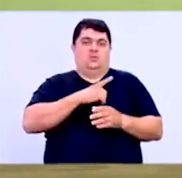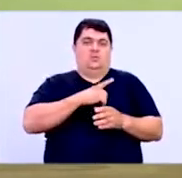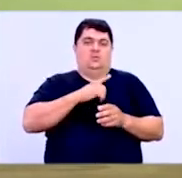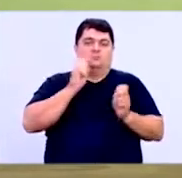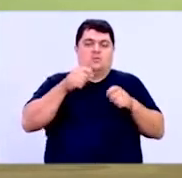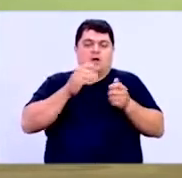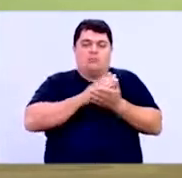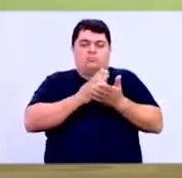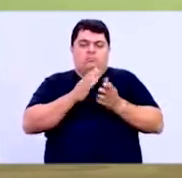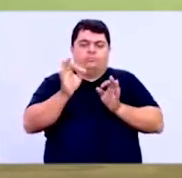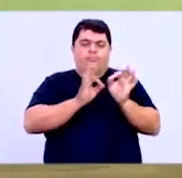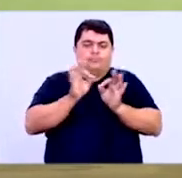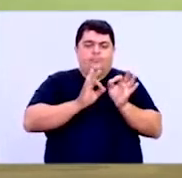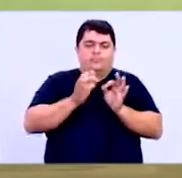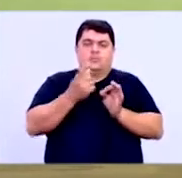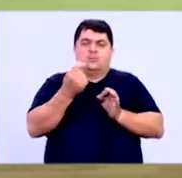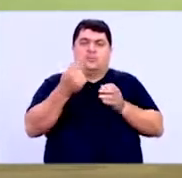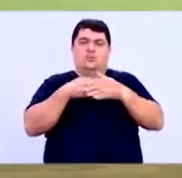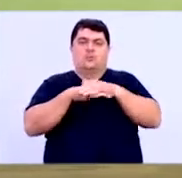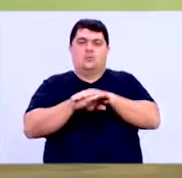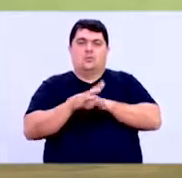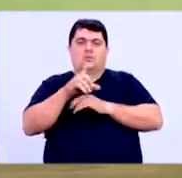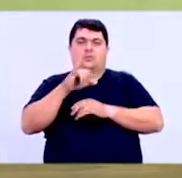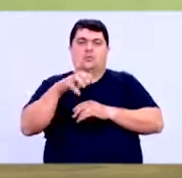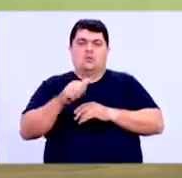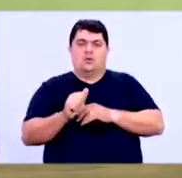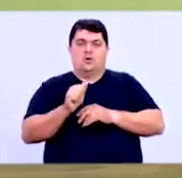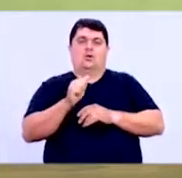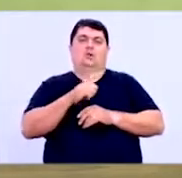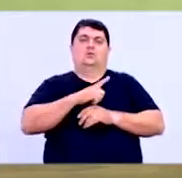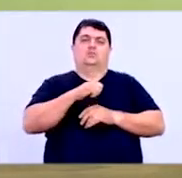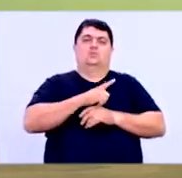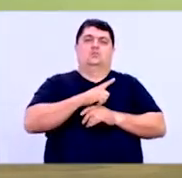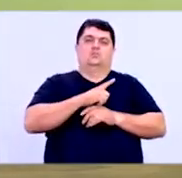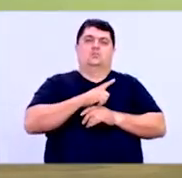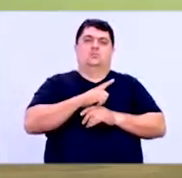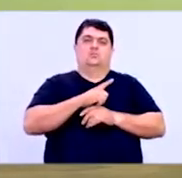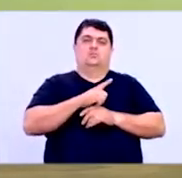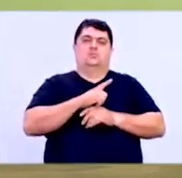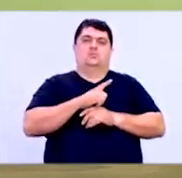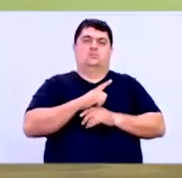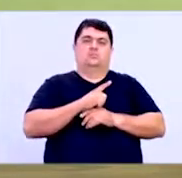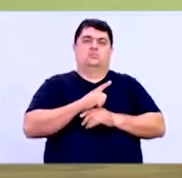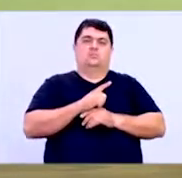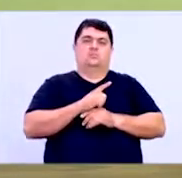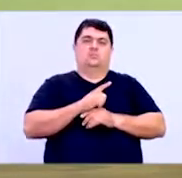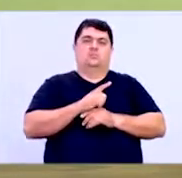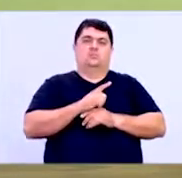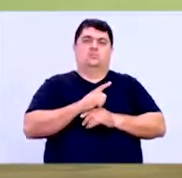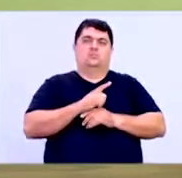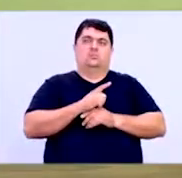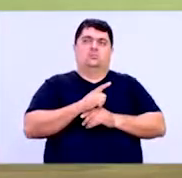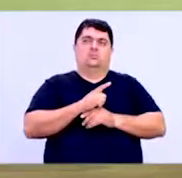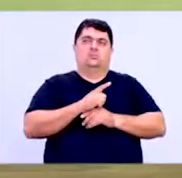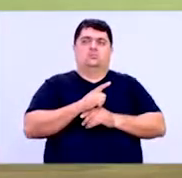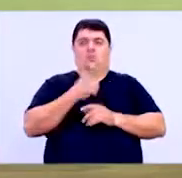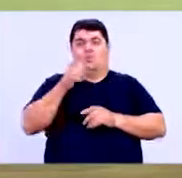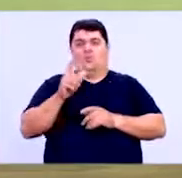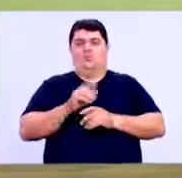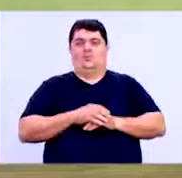organizar em relação ao seu saldo de caixa em determinado período de tempo. Essa situação é... essa é outra resposta,